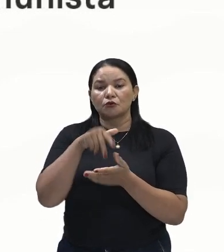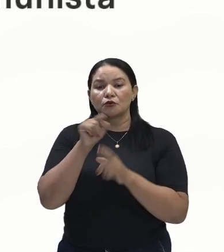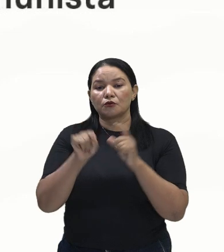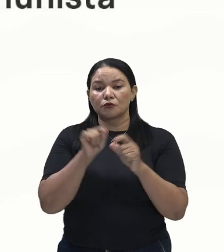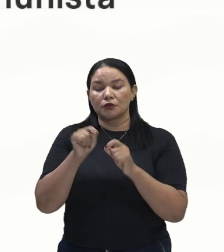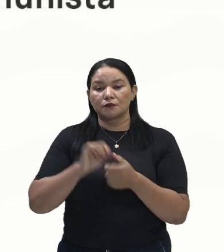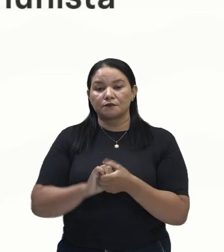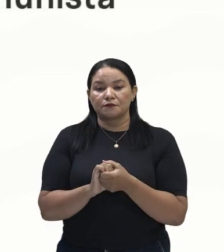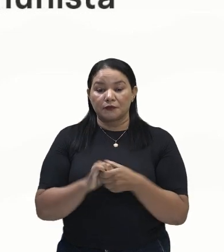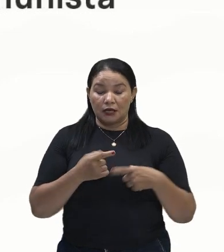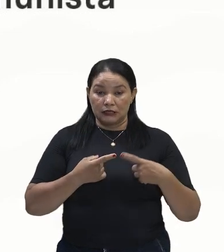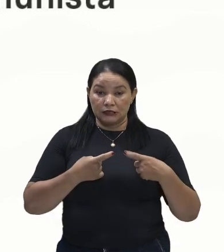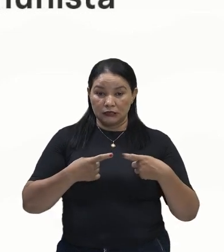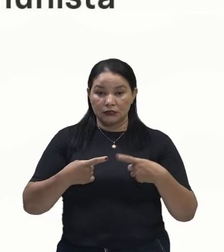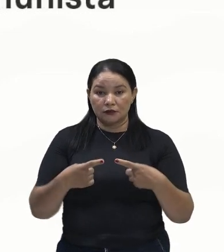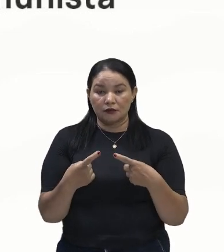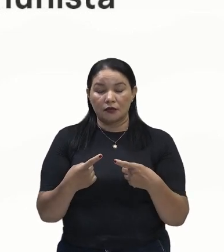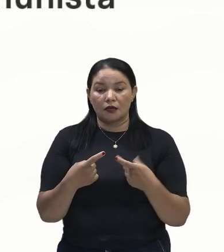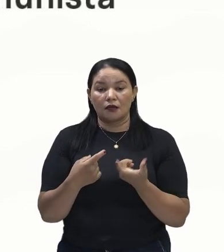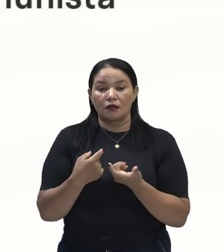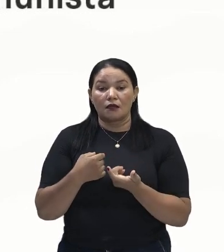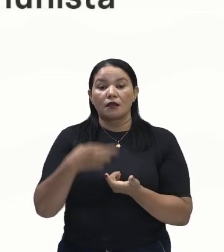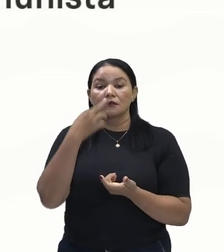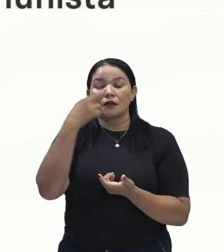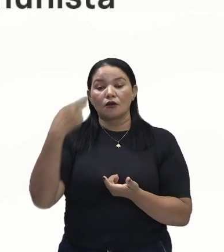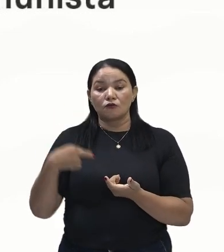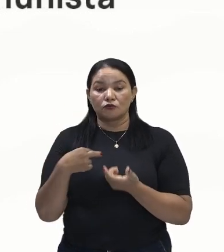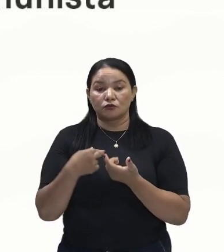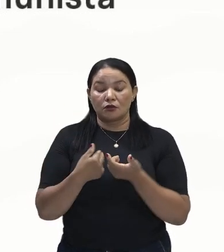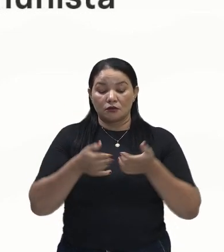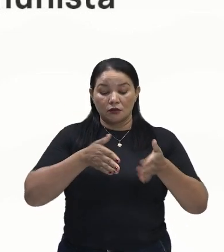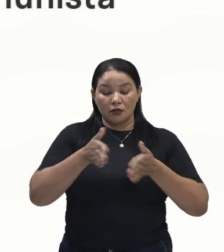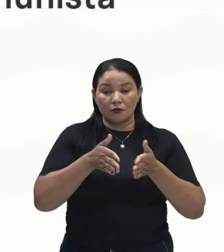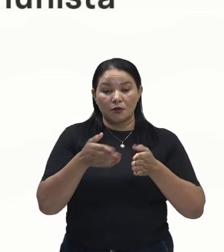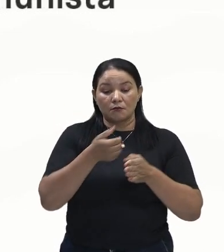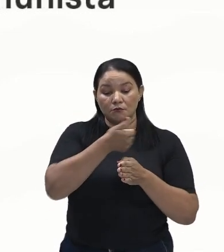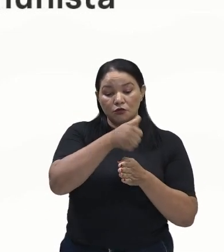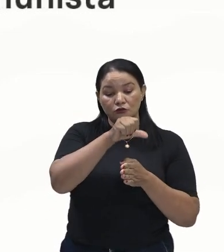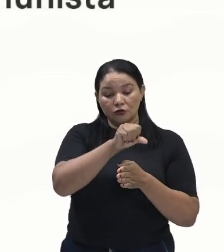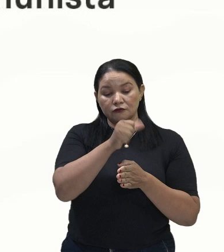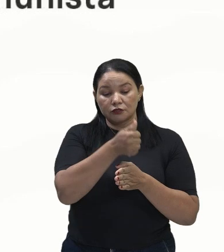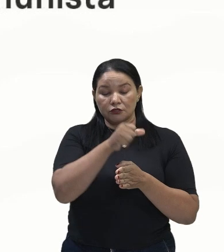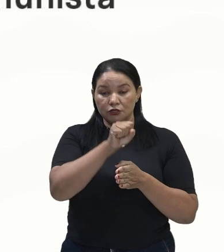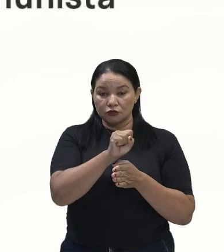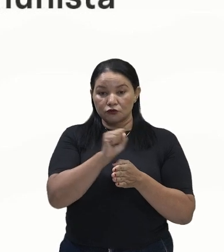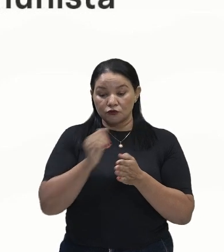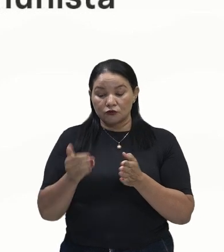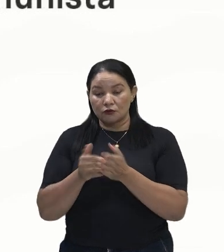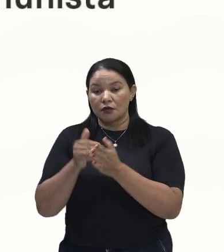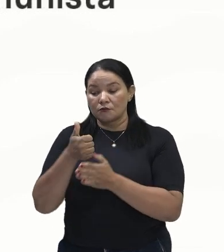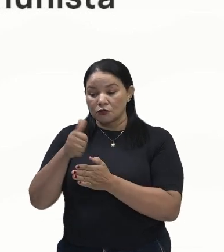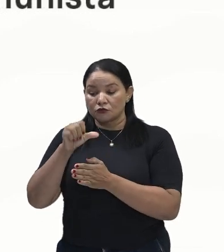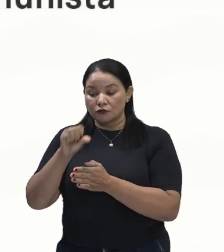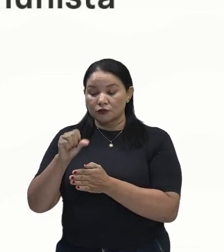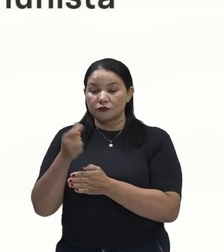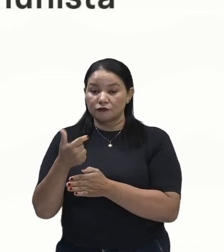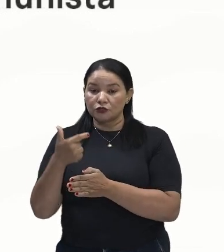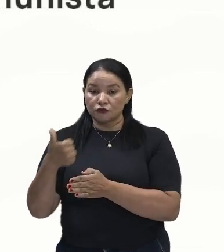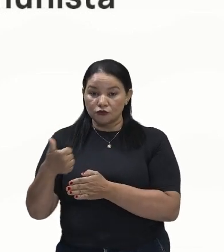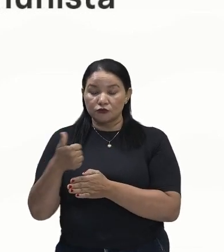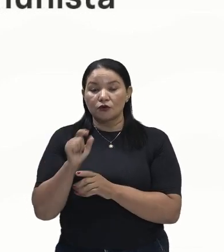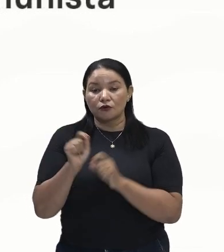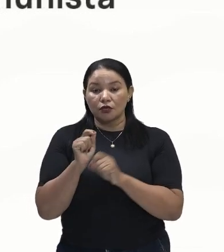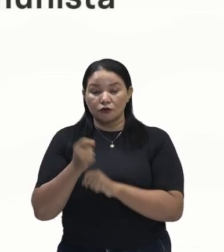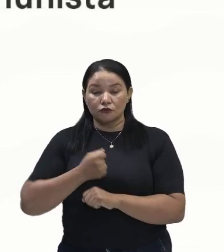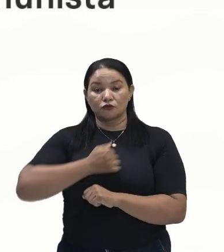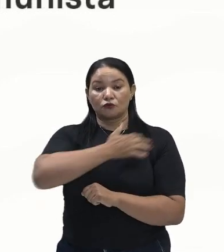na Guerra Civil da Rússia, entre 1918 e 1921, vão ser os